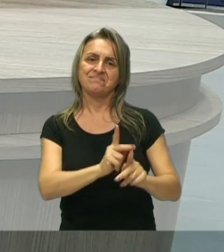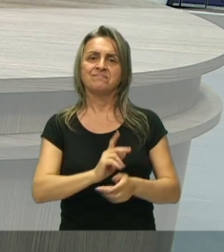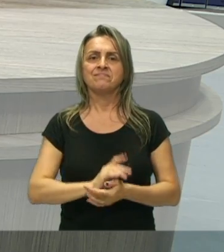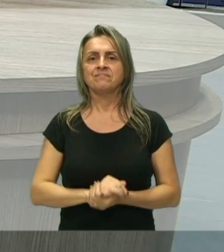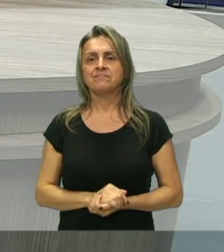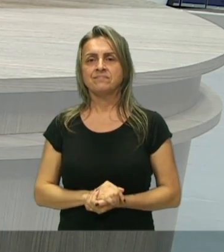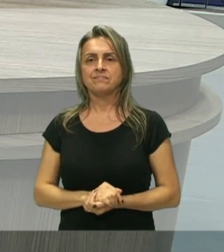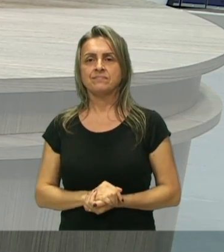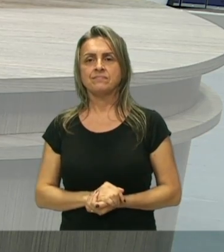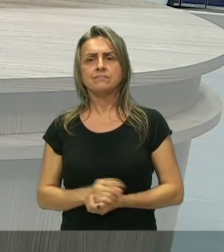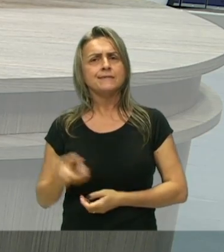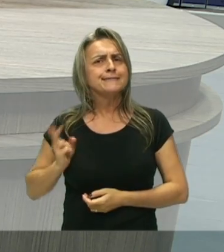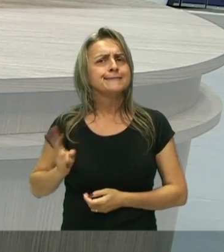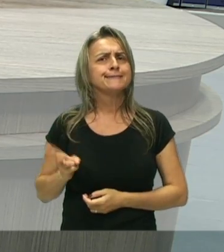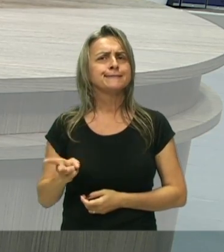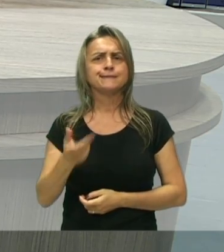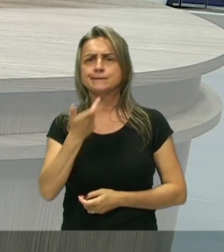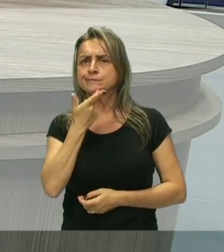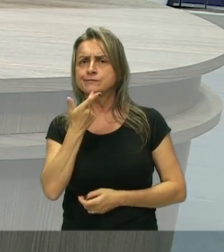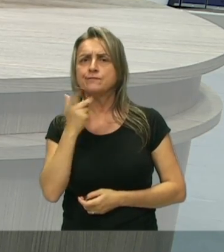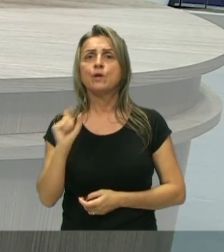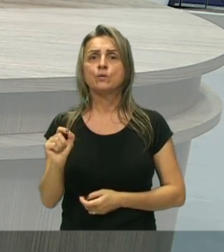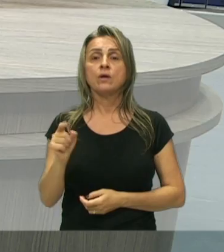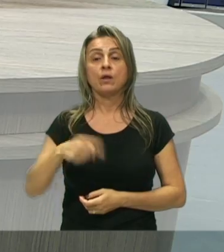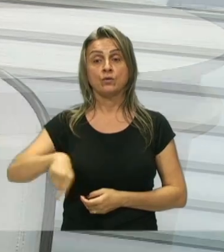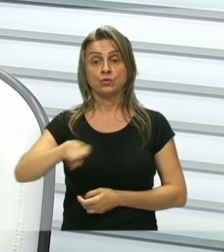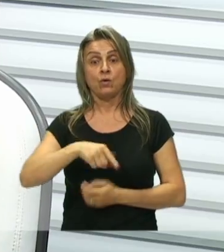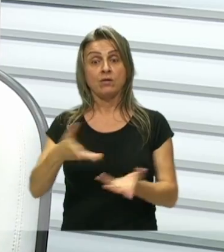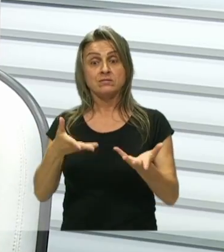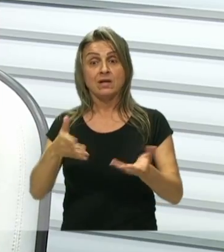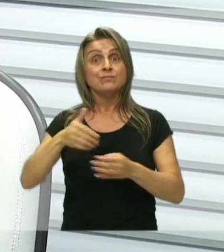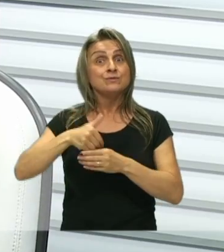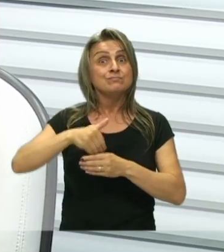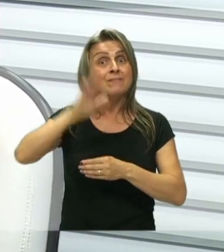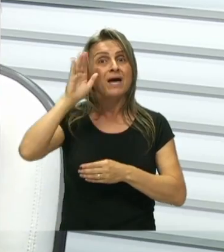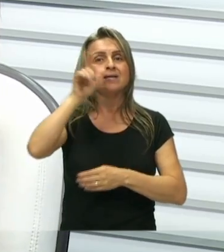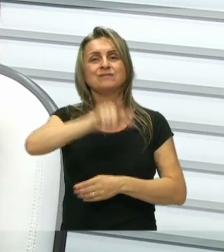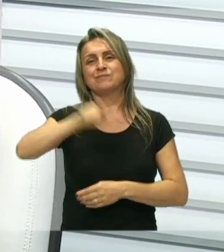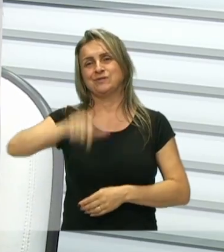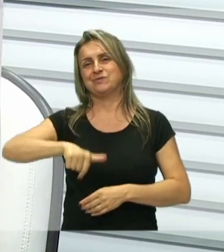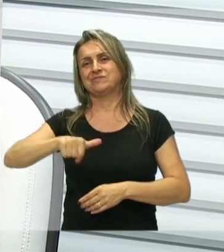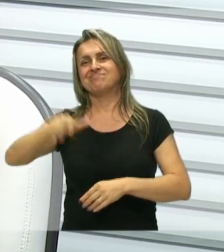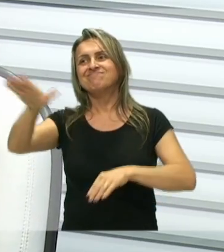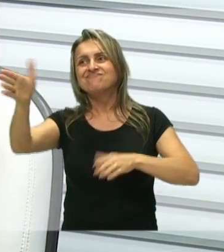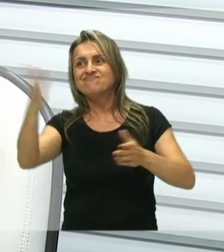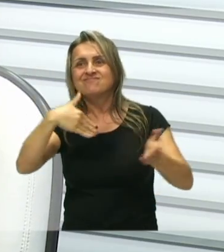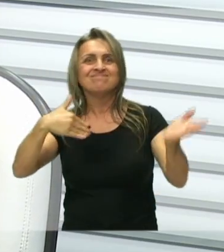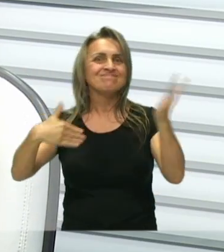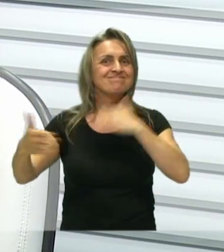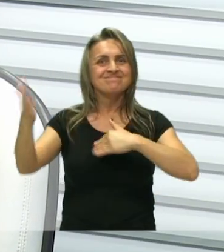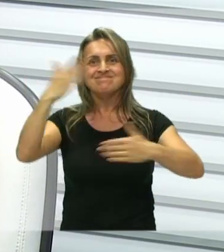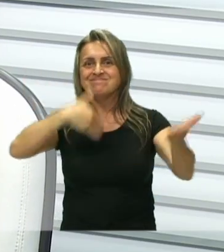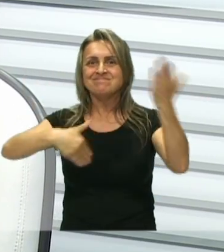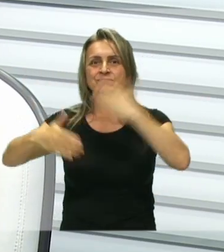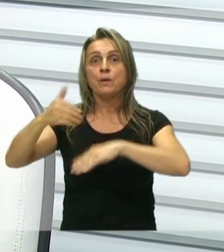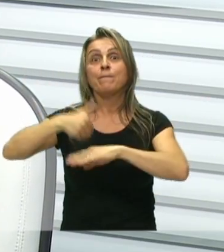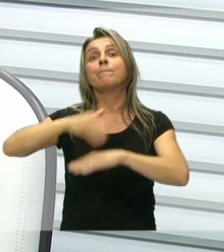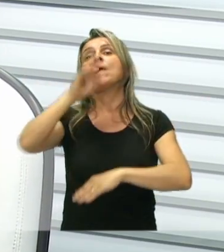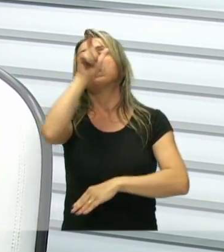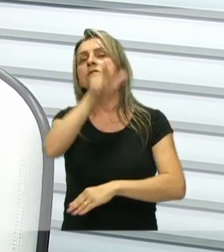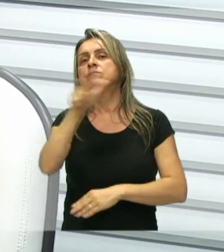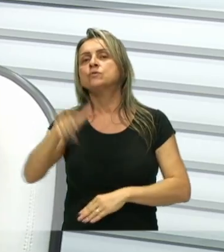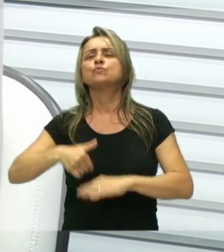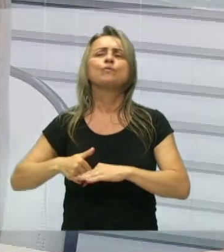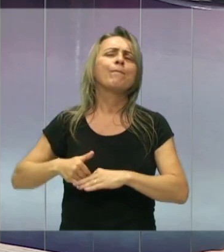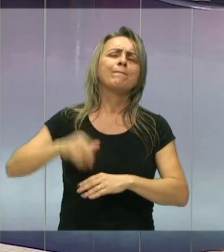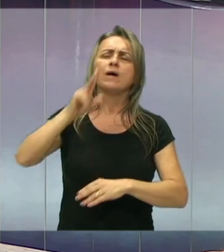Então a gente sempre fala, nós queremos mais gente. Quanto mais gente mais força a gente tem de criar daí